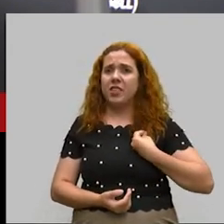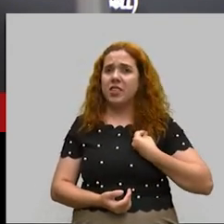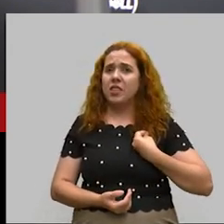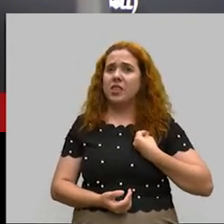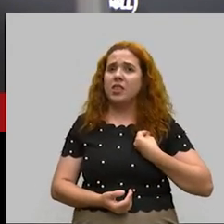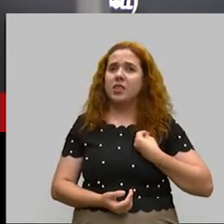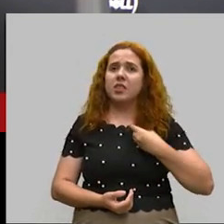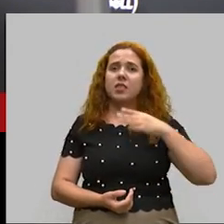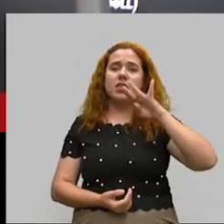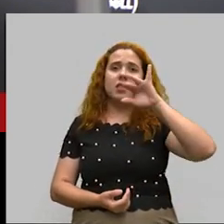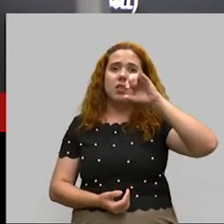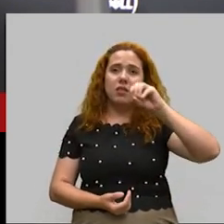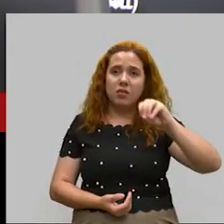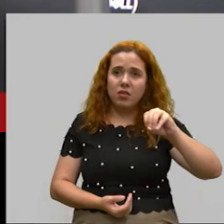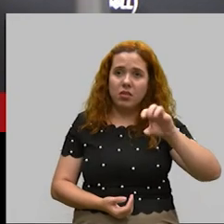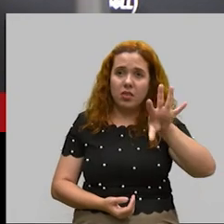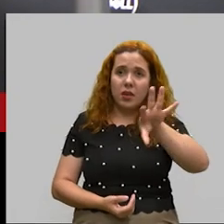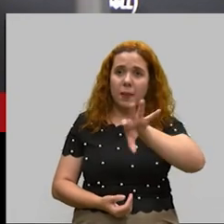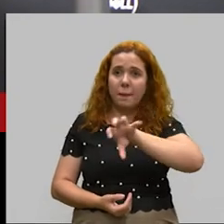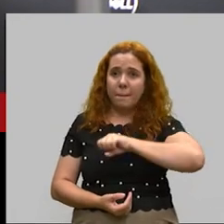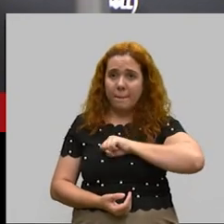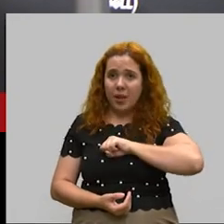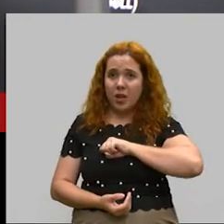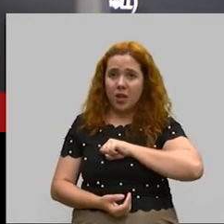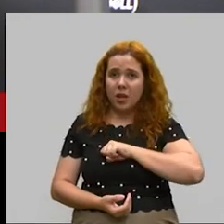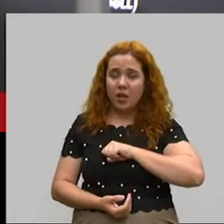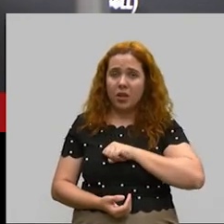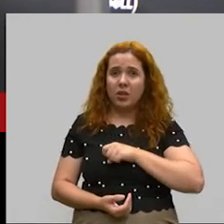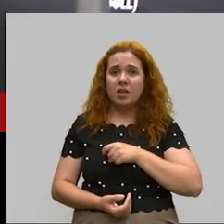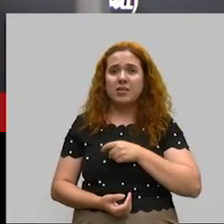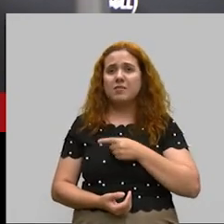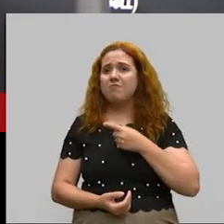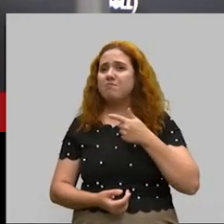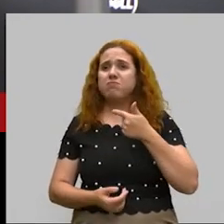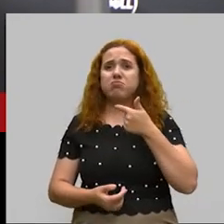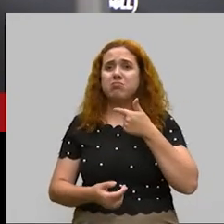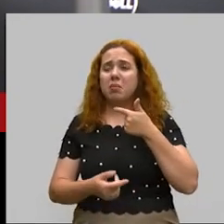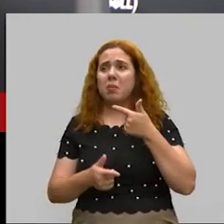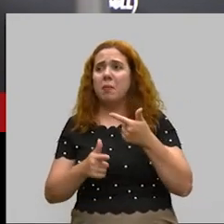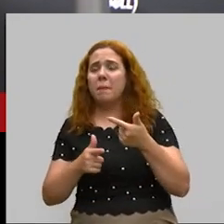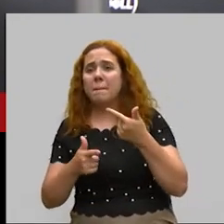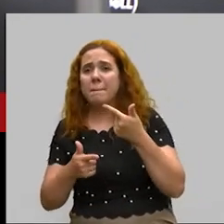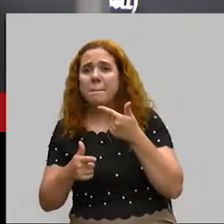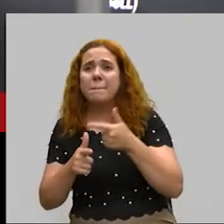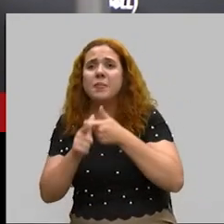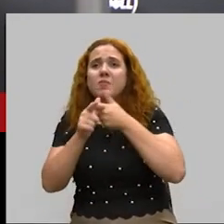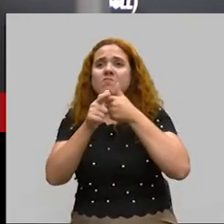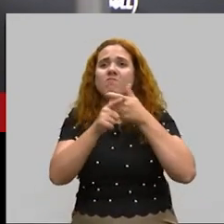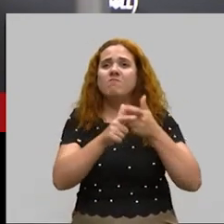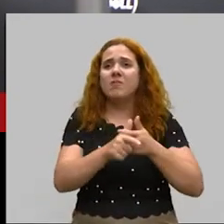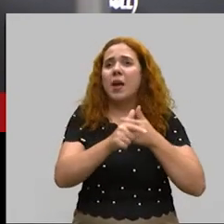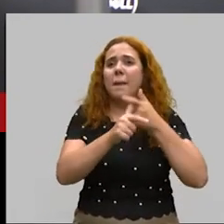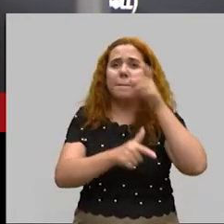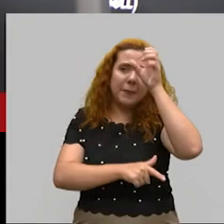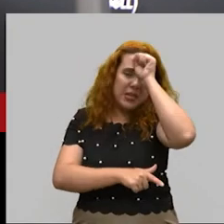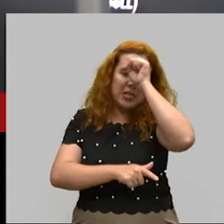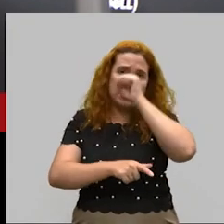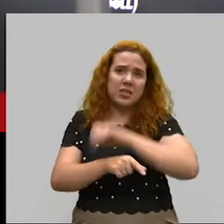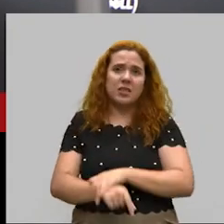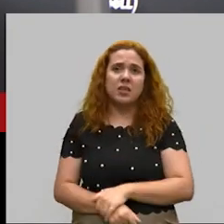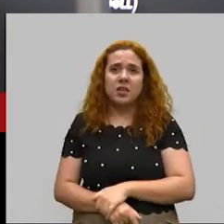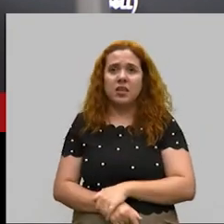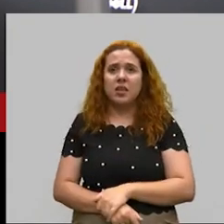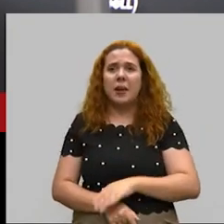B apropriação métricas que limitam os nossos saberes chamo isso de bio chama isso de